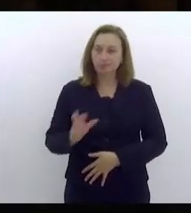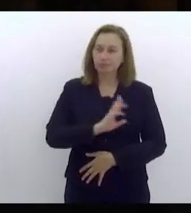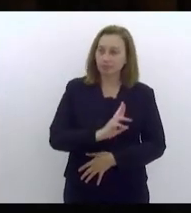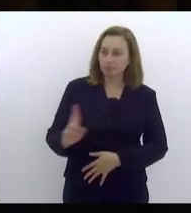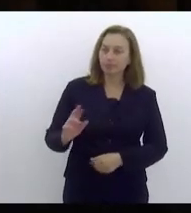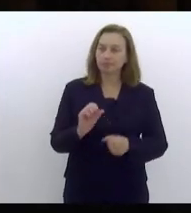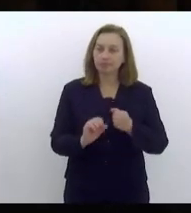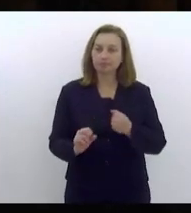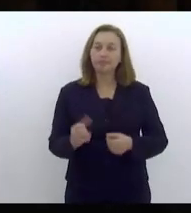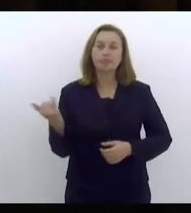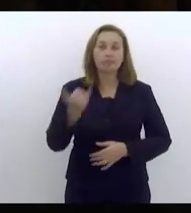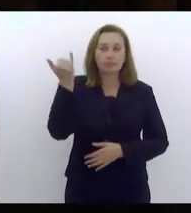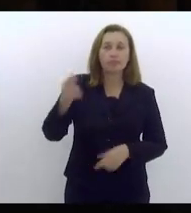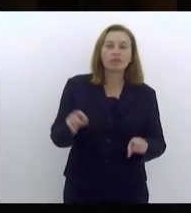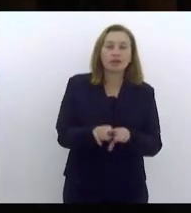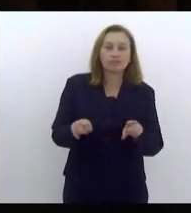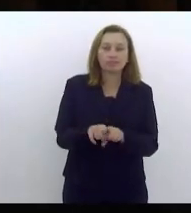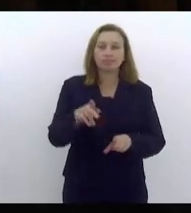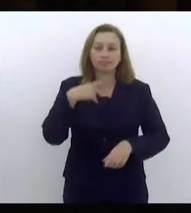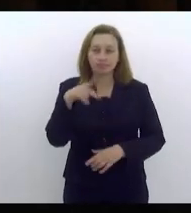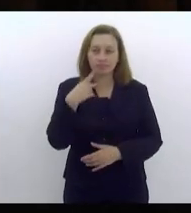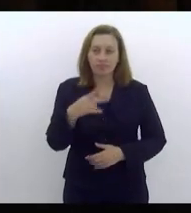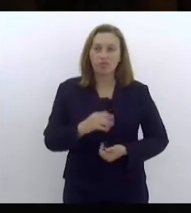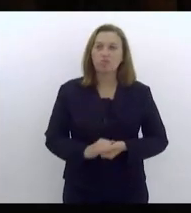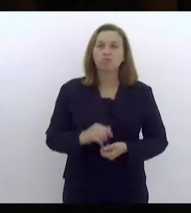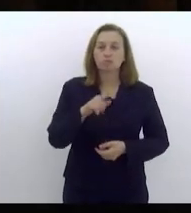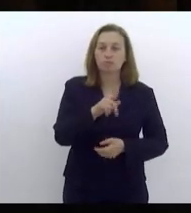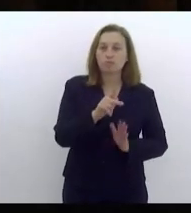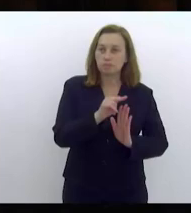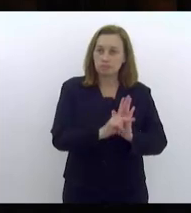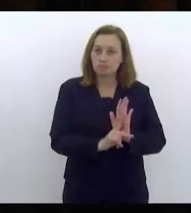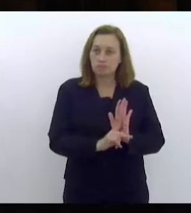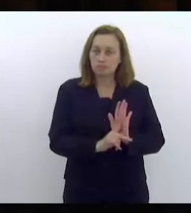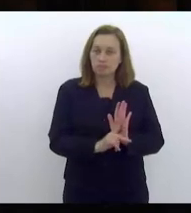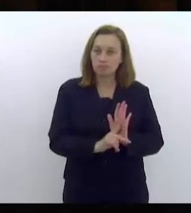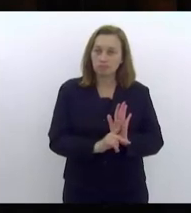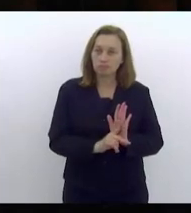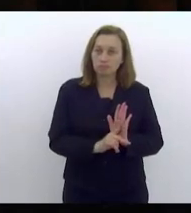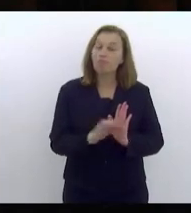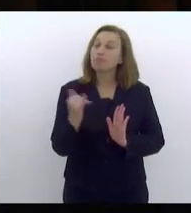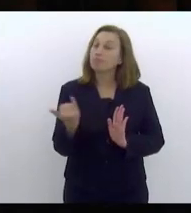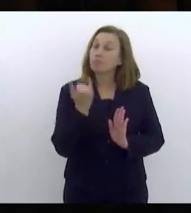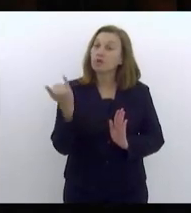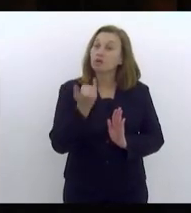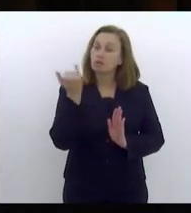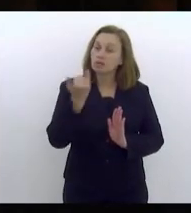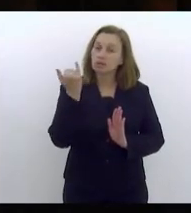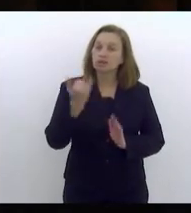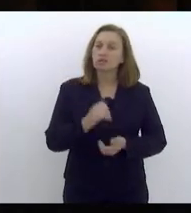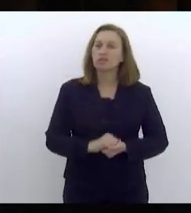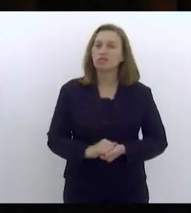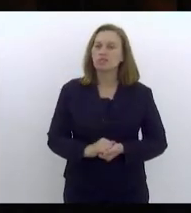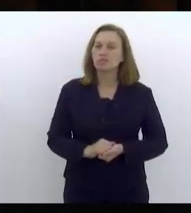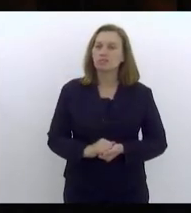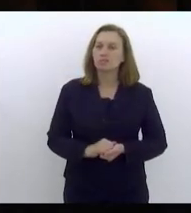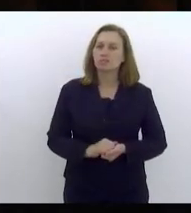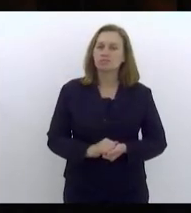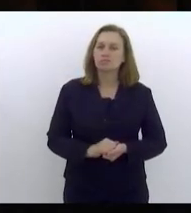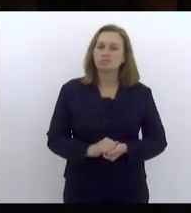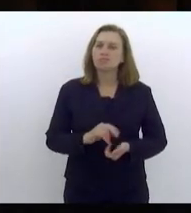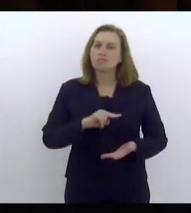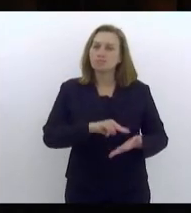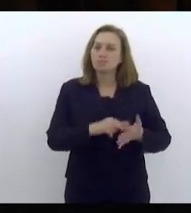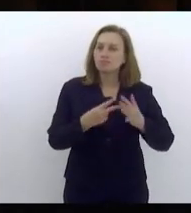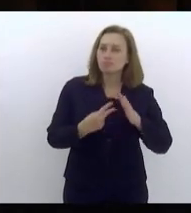fazer. É importante também dizer que este projeto tem, além dessa importância imensa, traduz